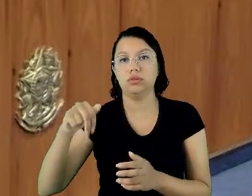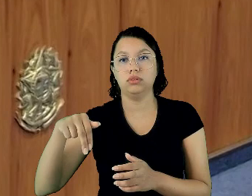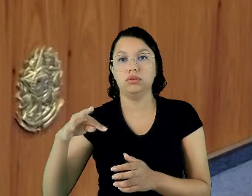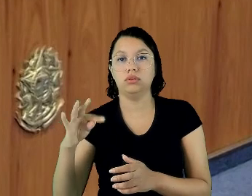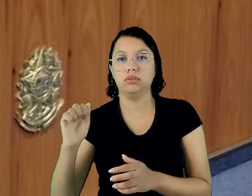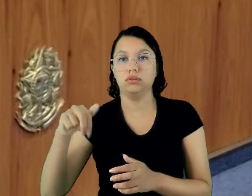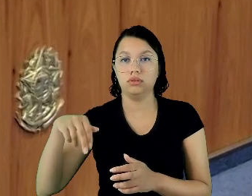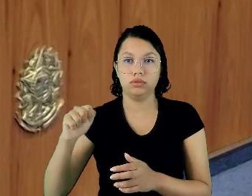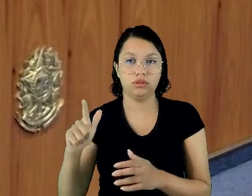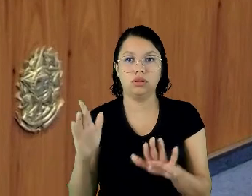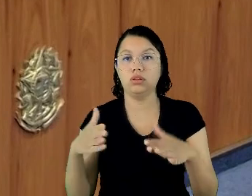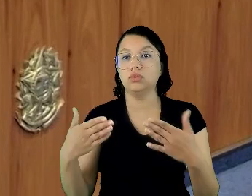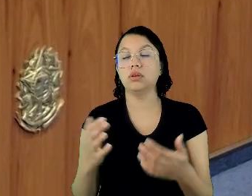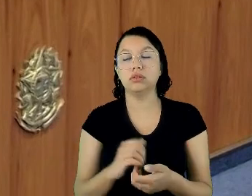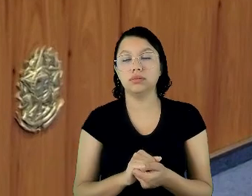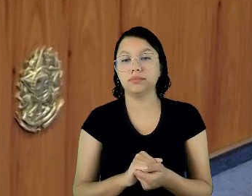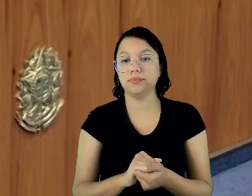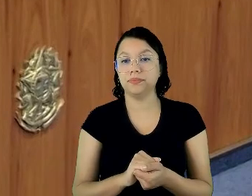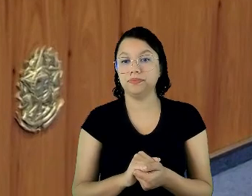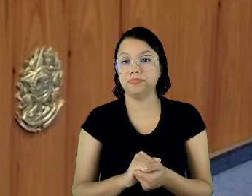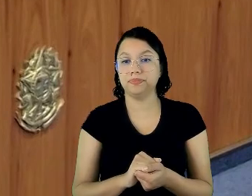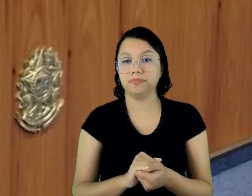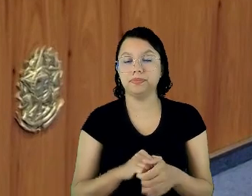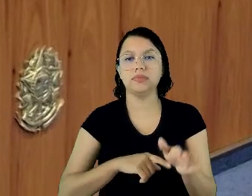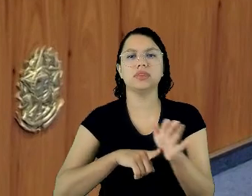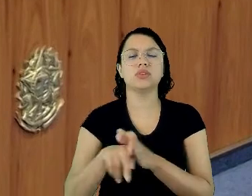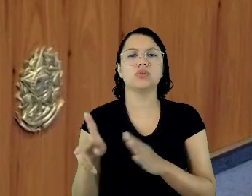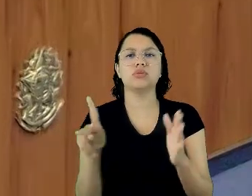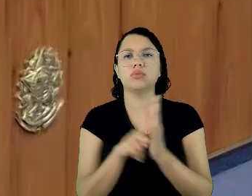as questões inerentes ao Pantanal